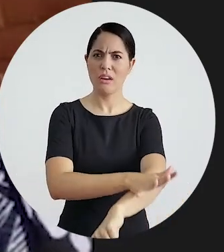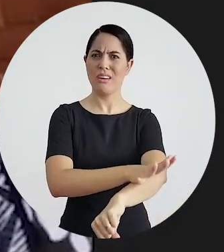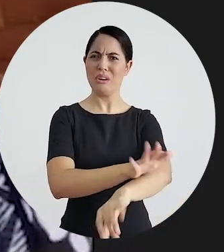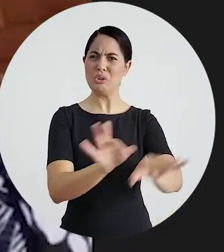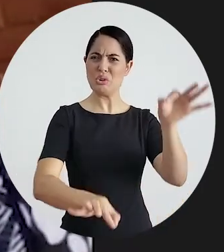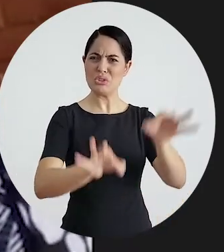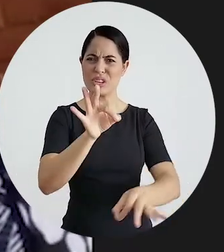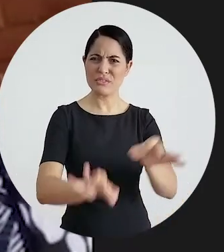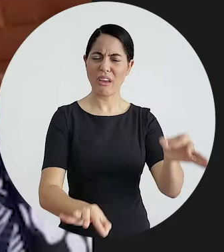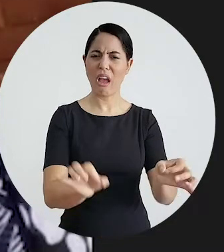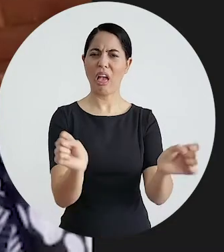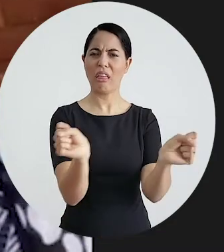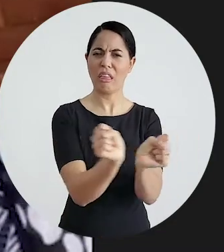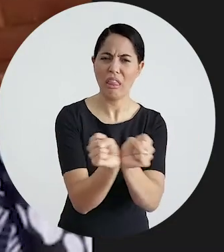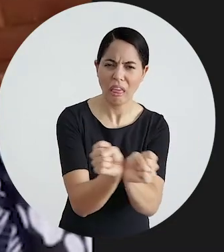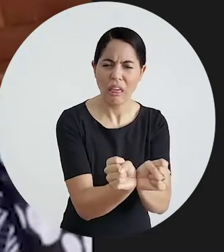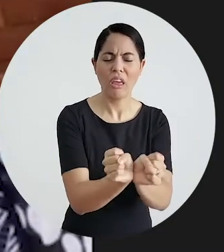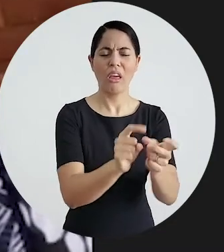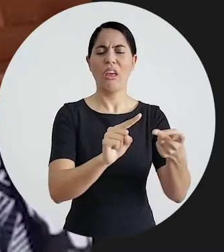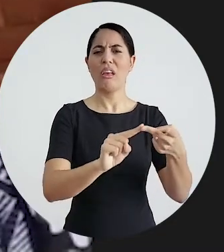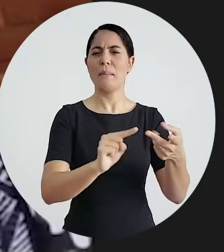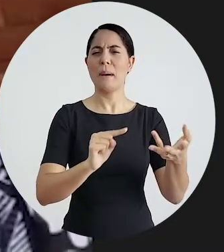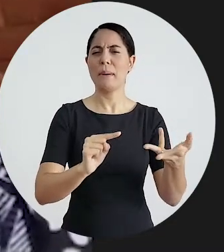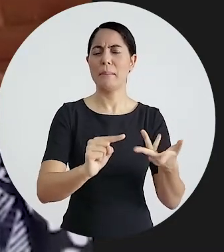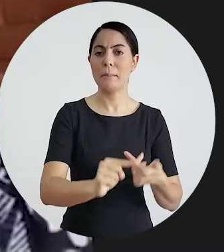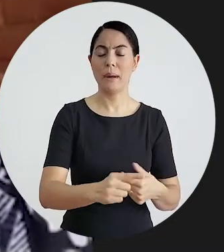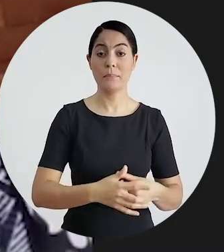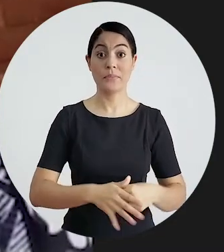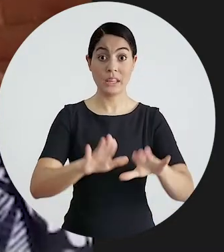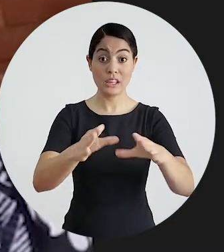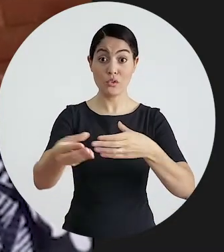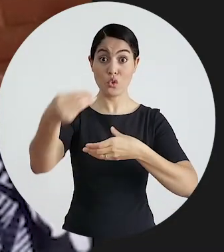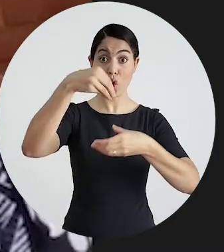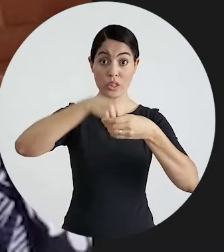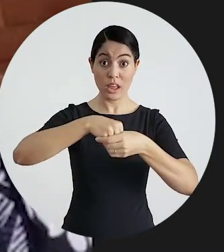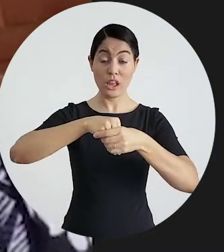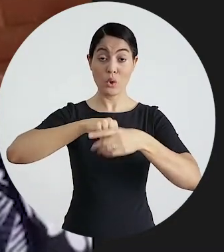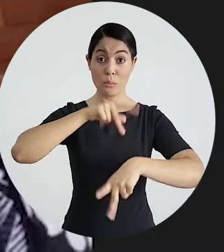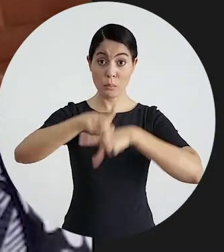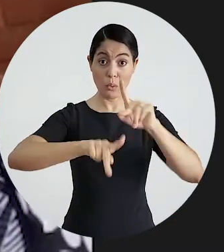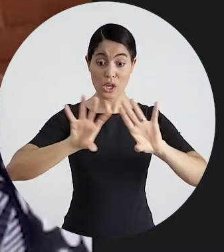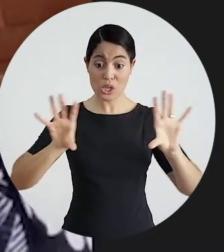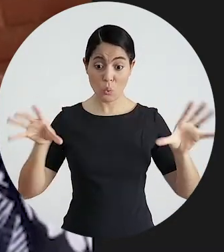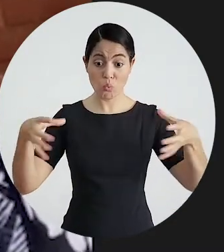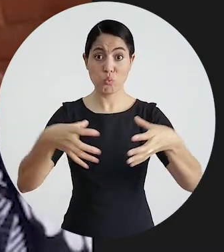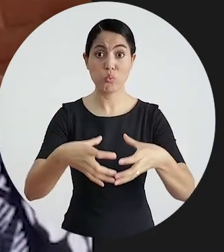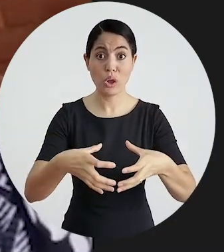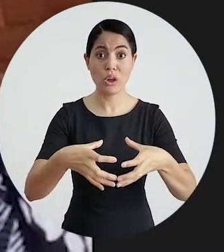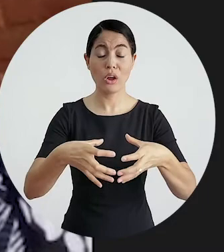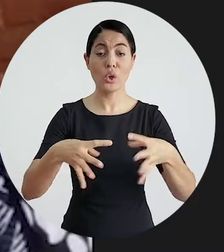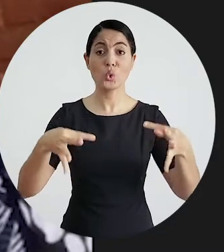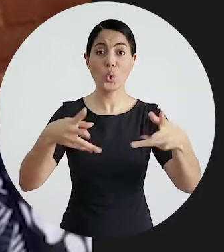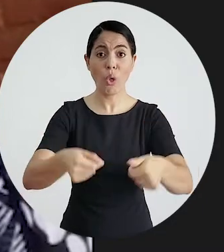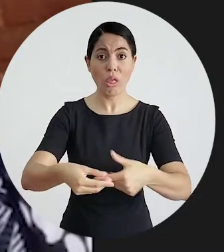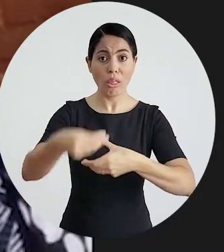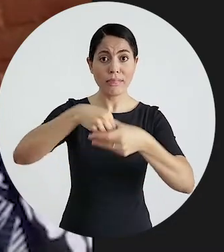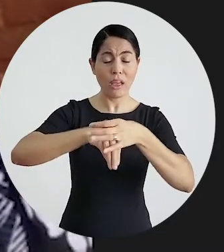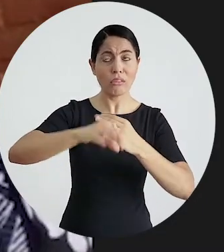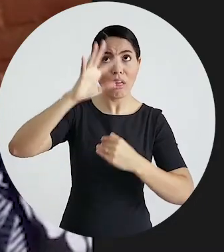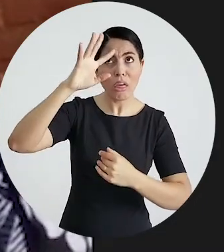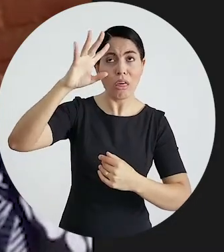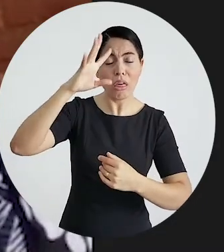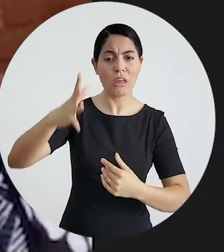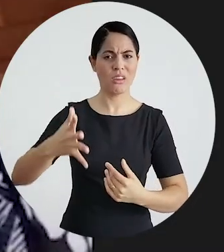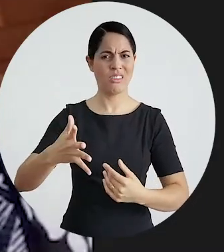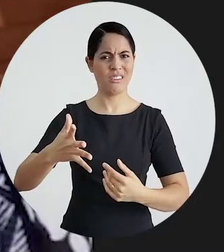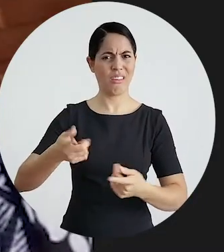para justificar essa escravização. Então, assim, tudo isso ficou no imaginário coletivo.